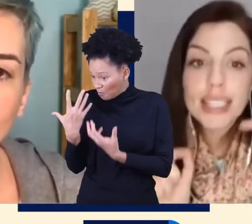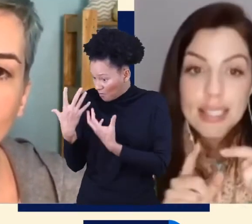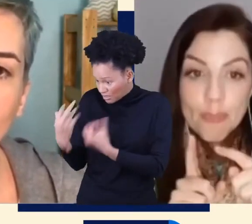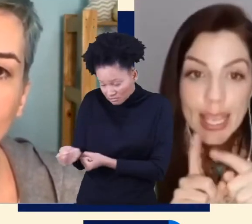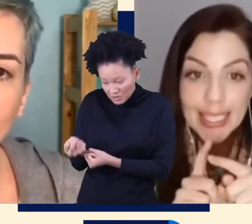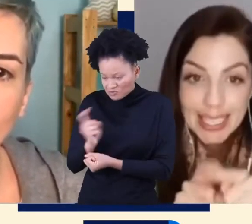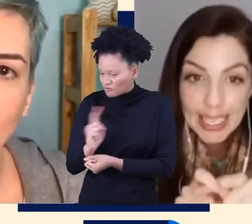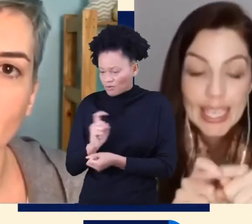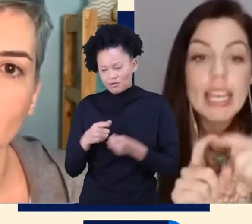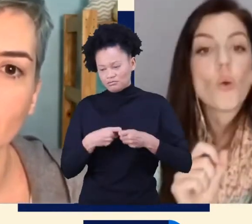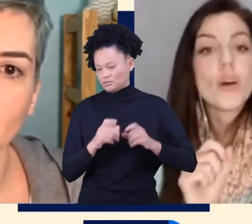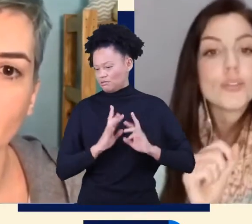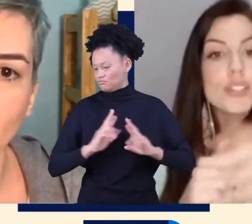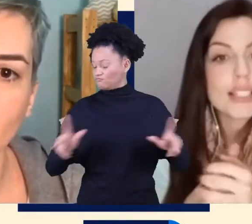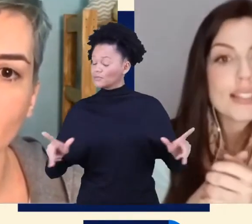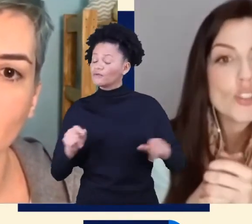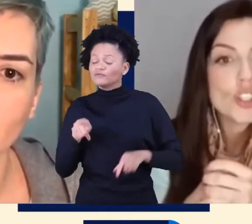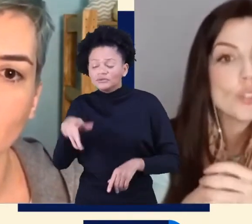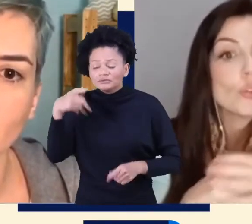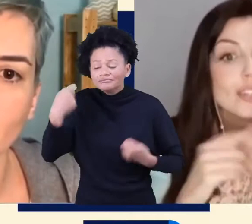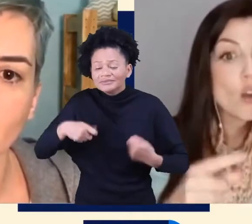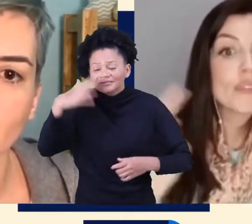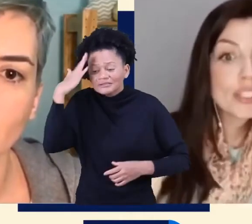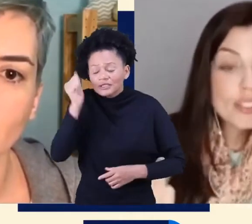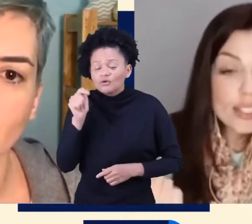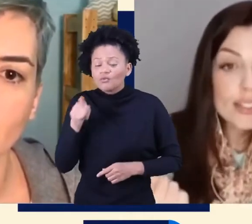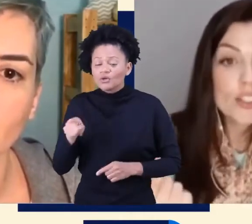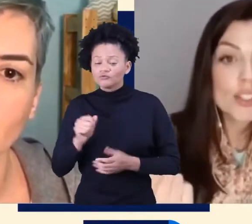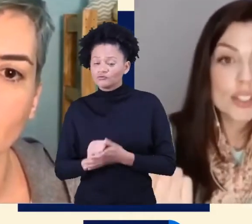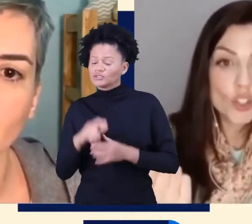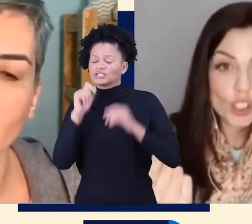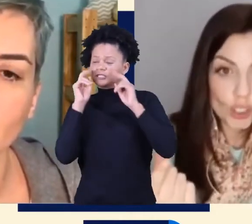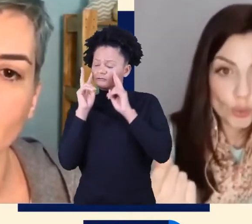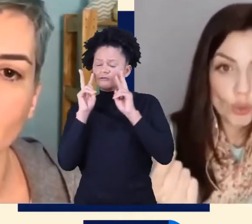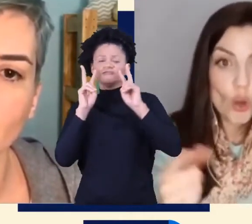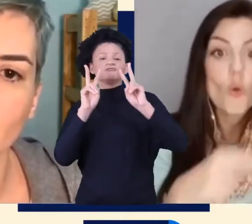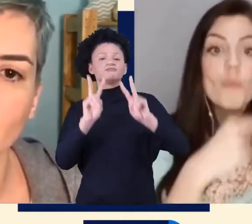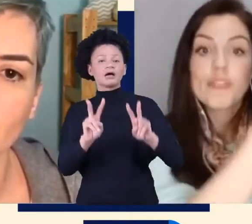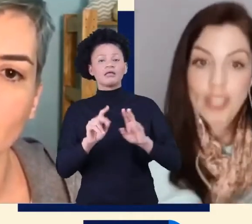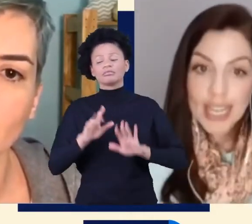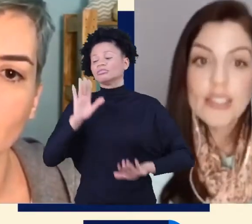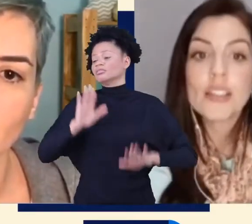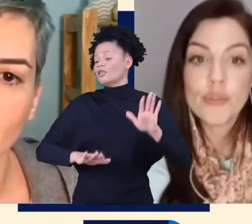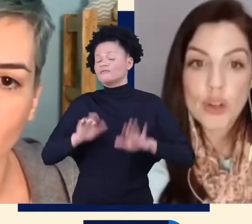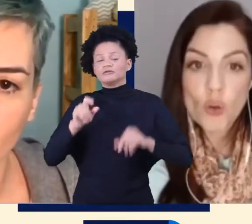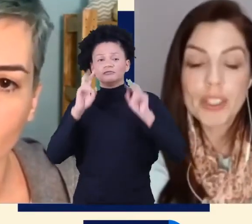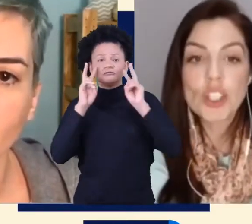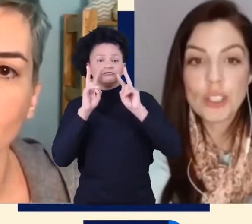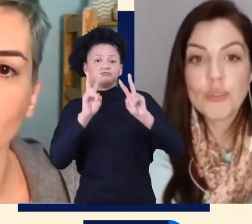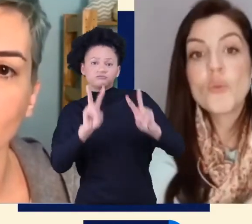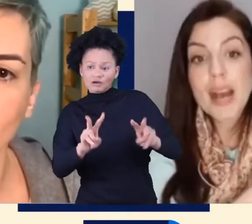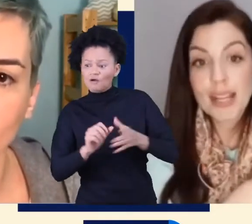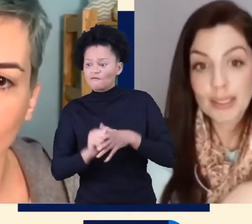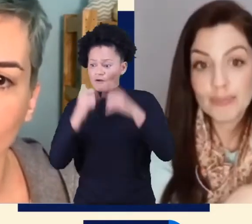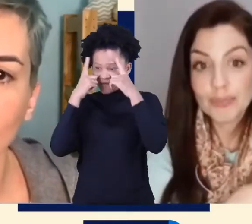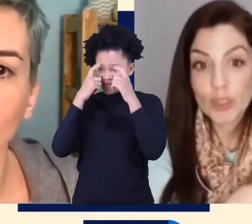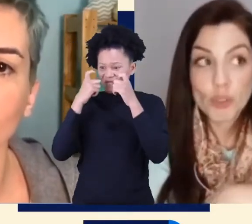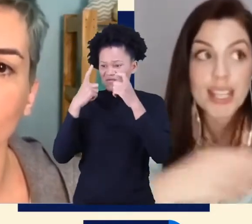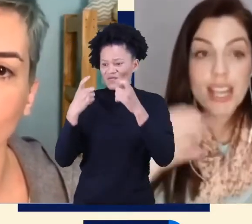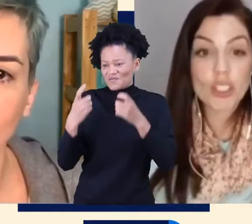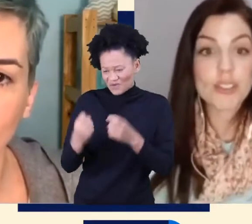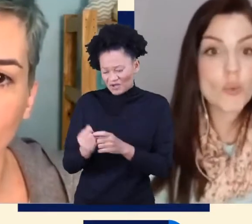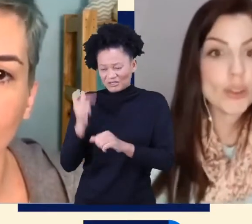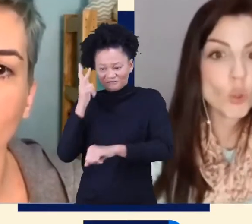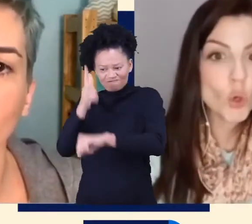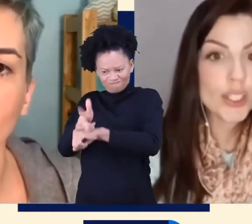Você tem que saber que, quando você está assistindo, talvez você esteja assistindo uma violência que foi cometida e filmada.